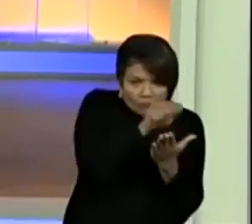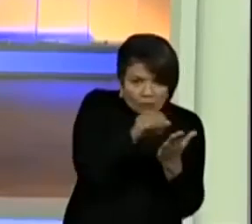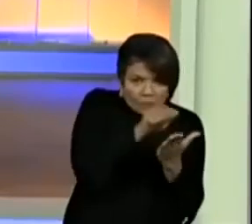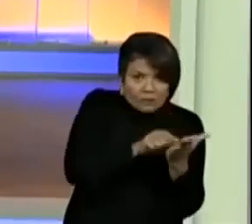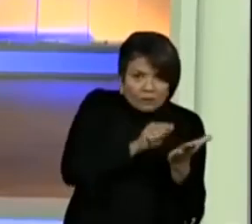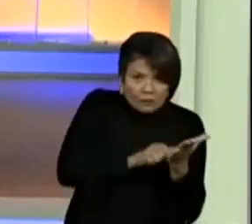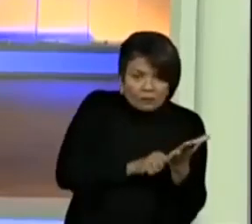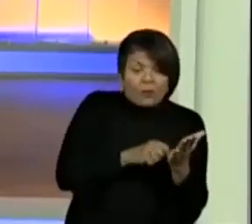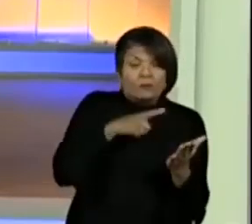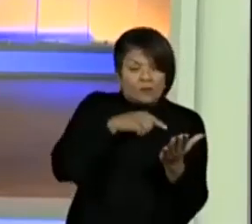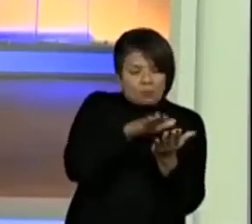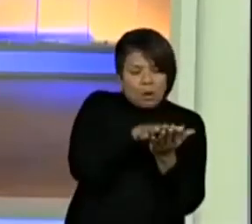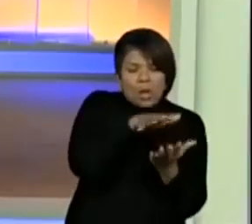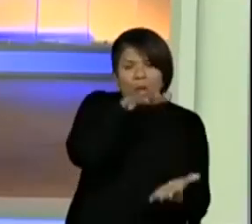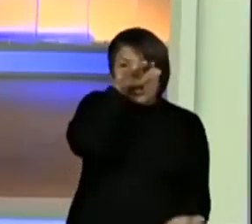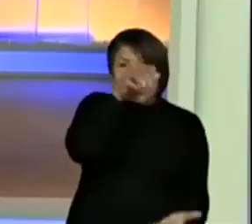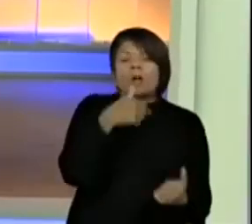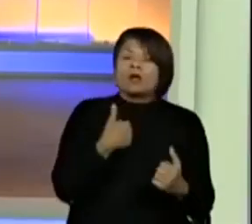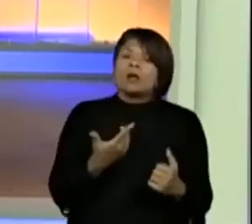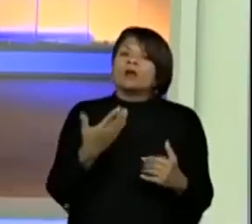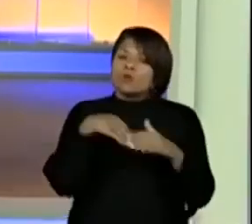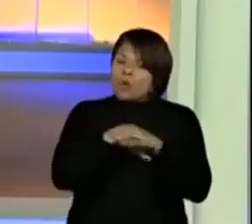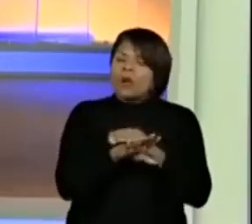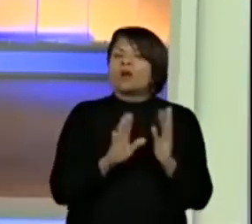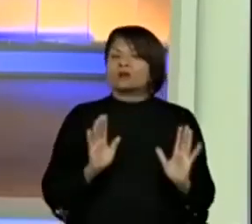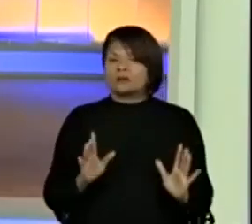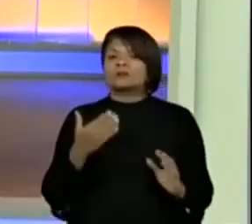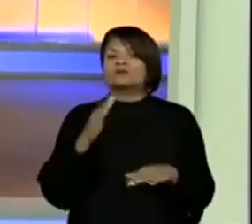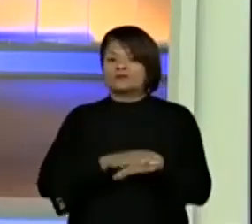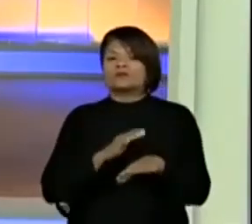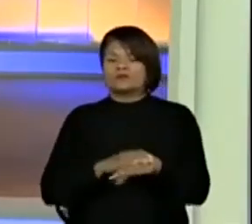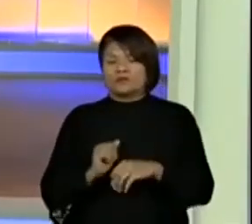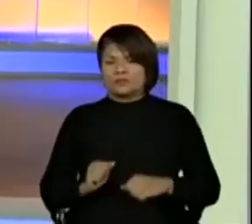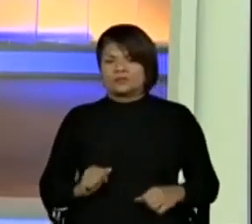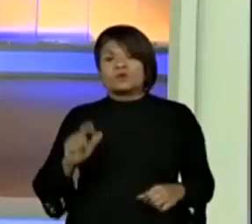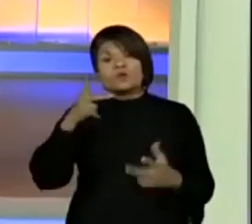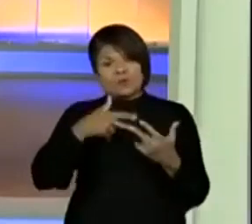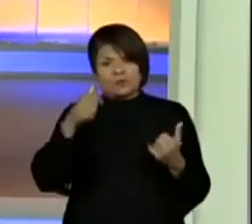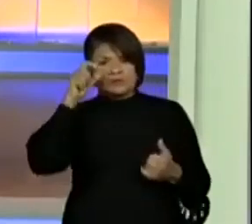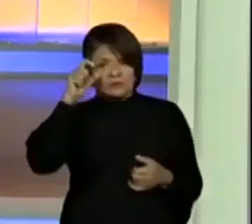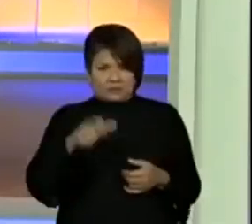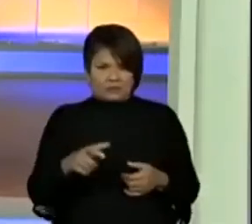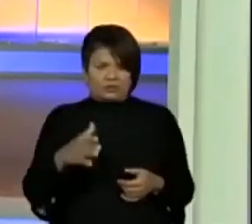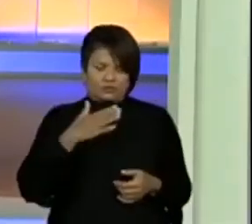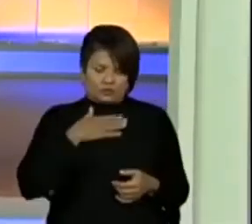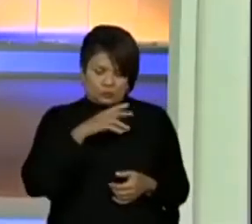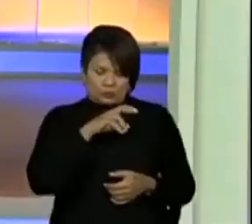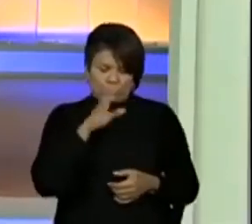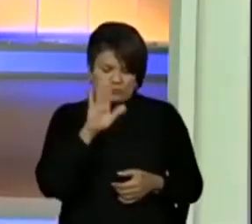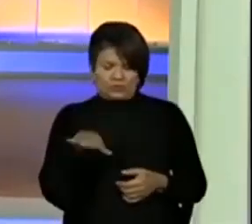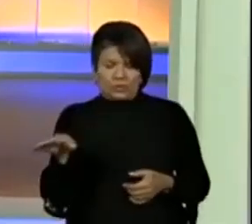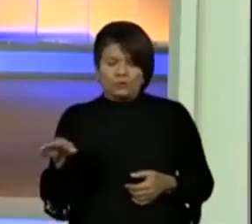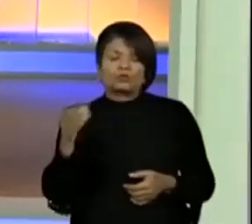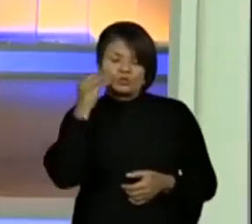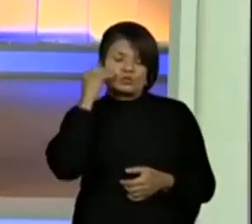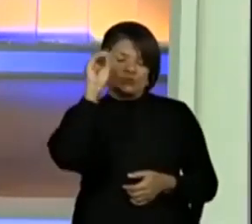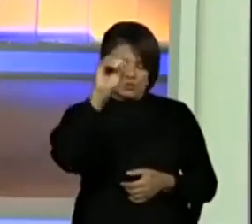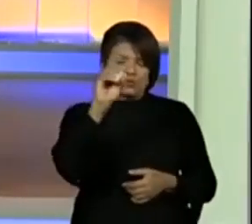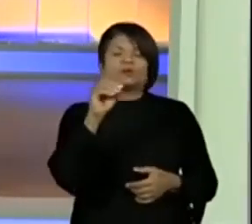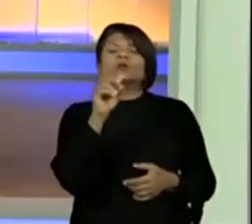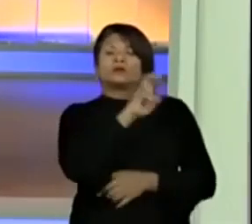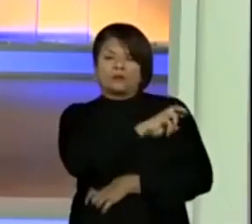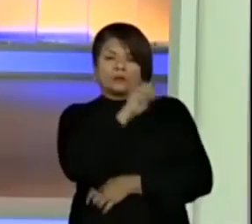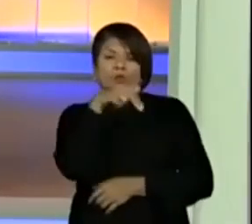um arquivo do que você fez. E olha, uma coisa interessante que eu falei para os meus alunos do 5º ano, beijo para vocês e quero falar